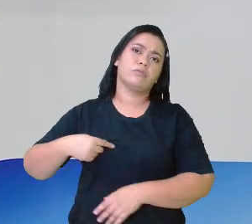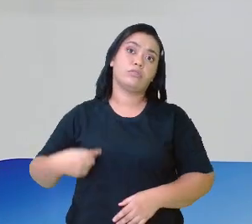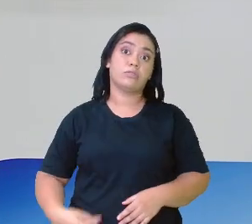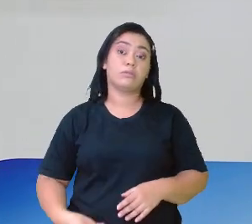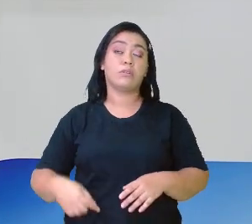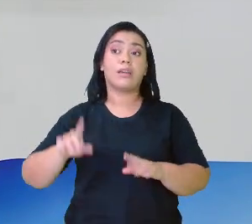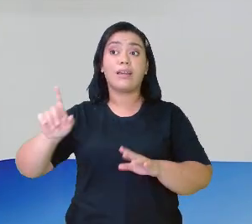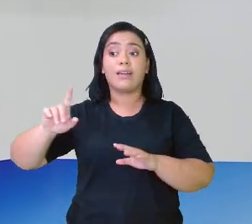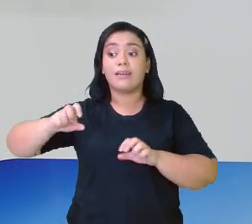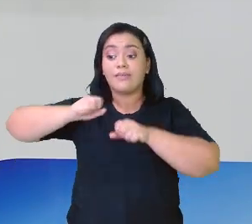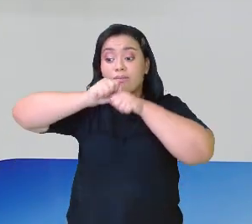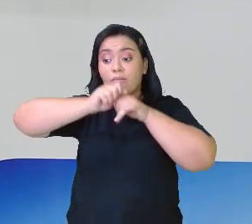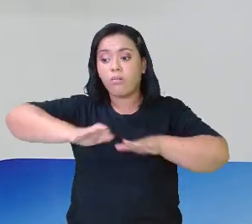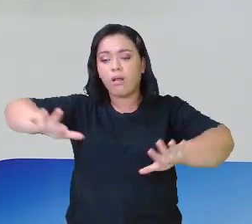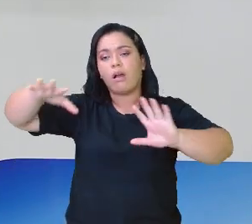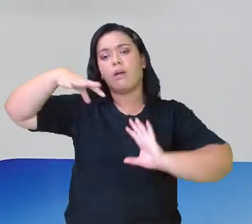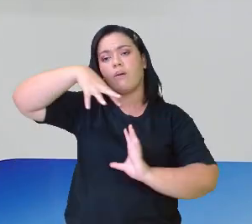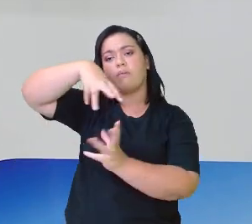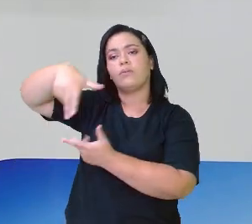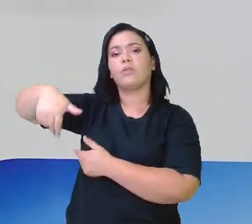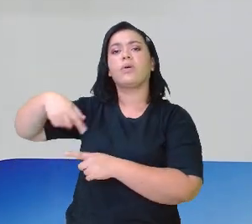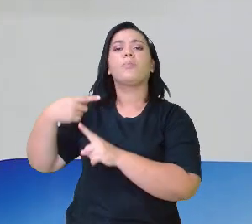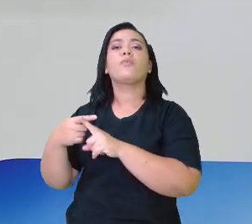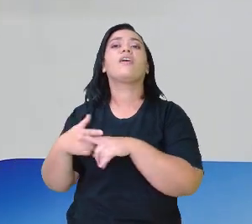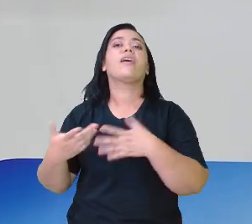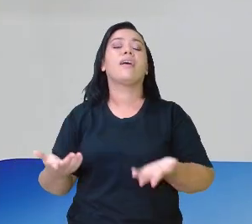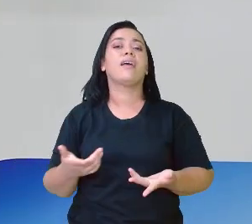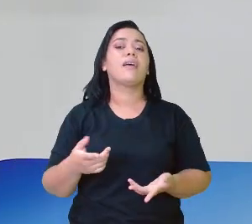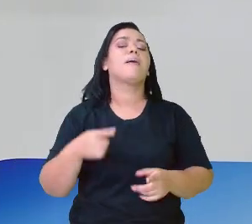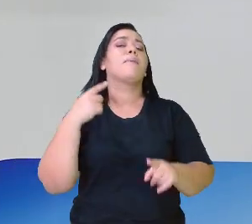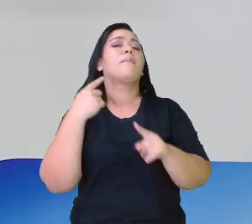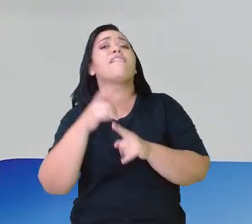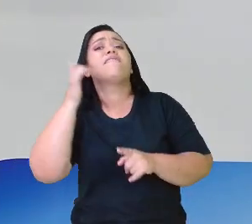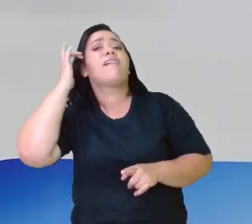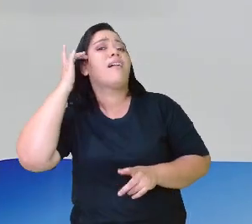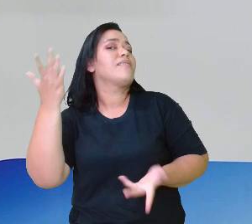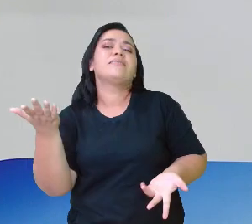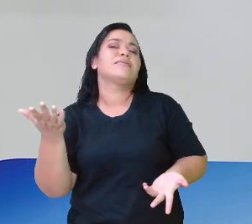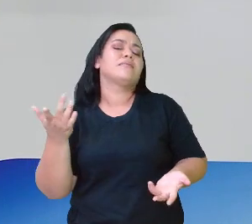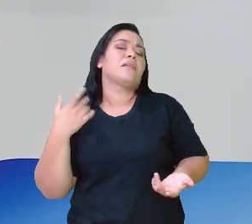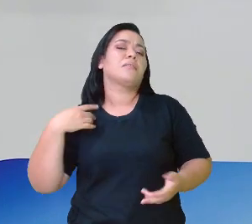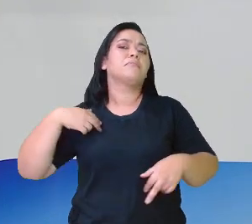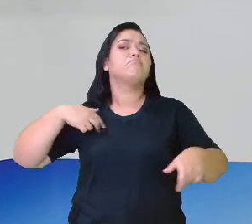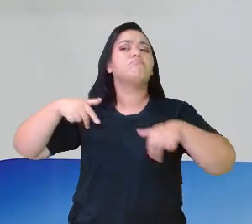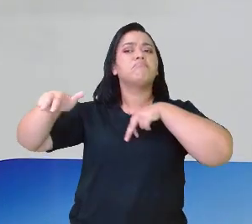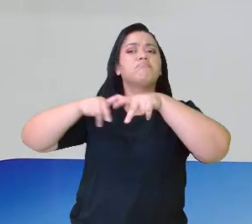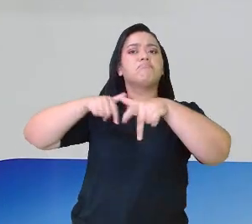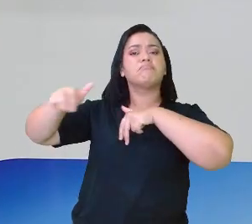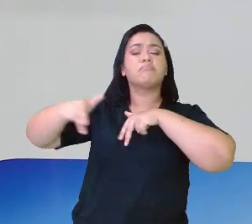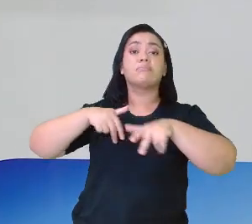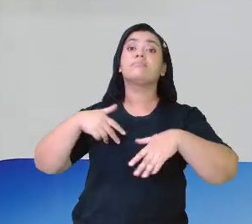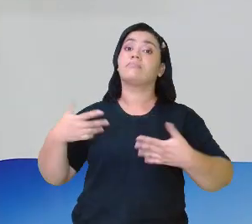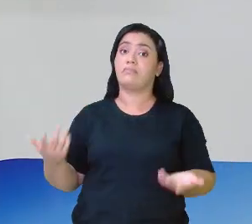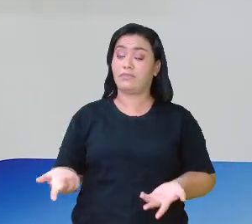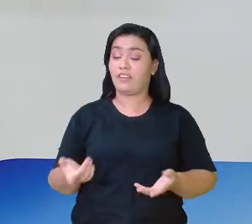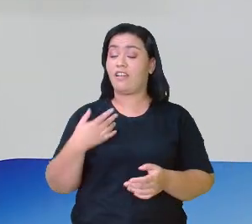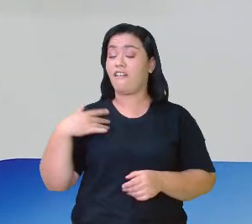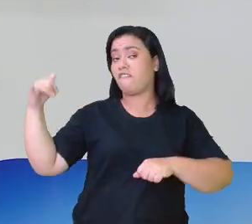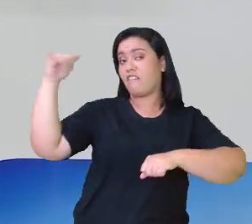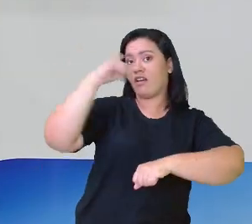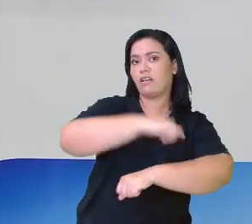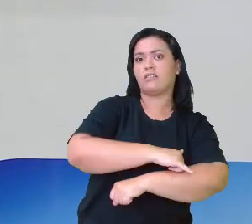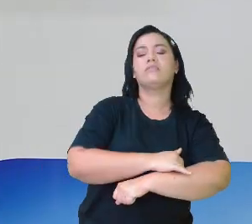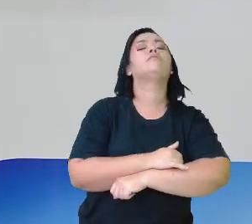mundo inteiro por conta da facilidade que as pessoas têm hoje de se locomover, dentro do território, se locomover